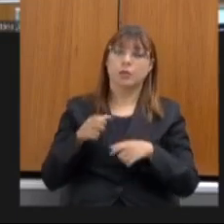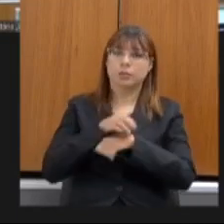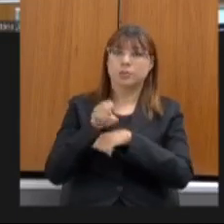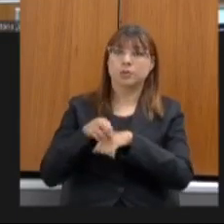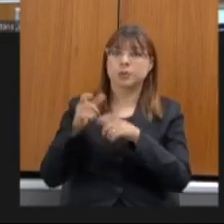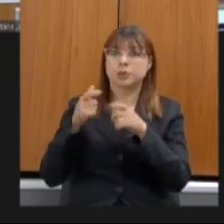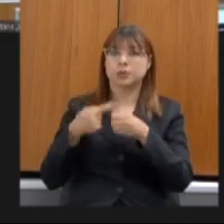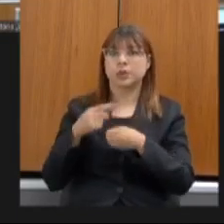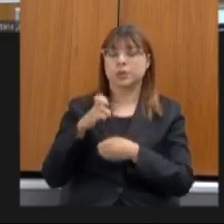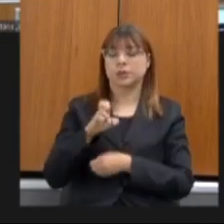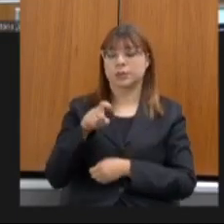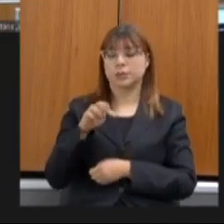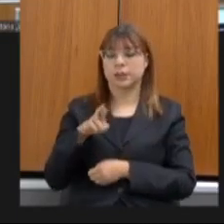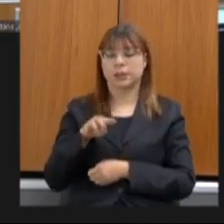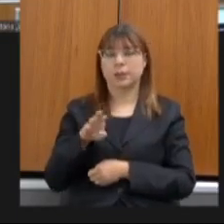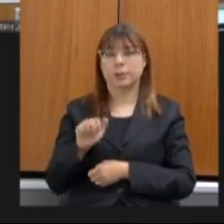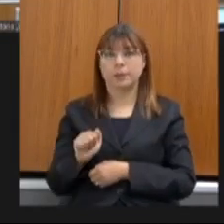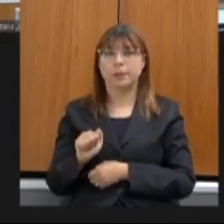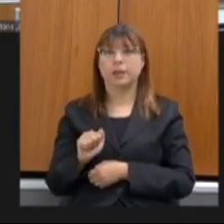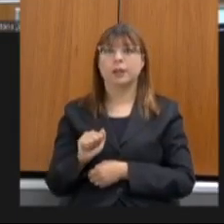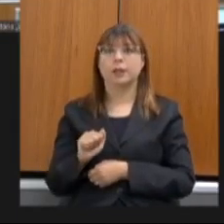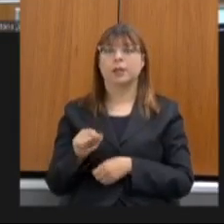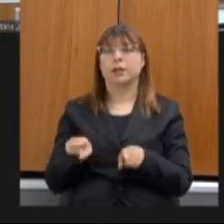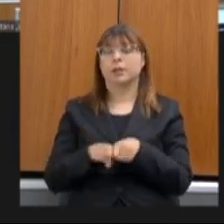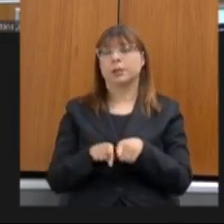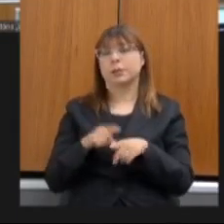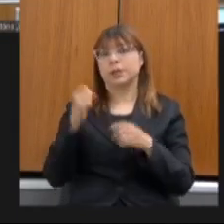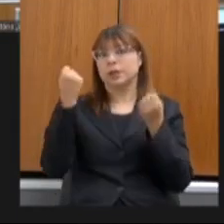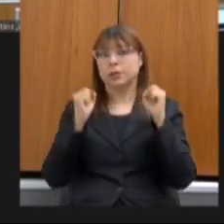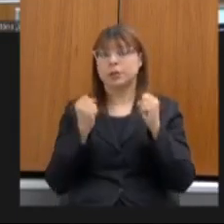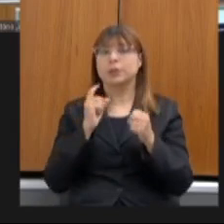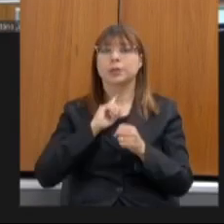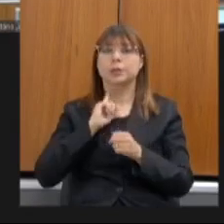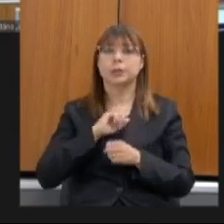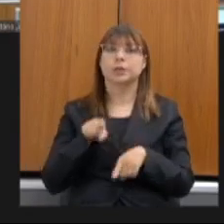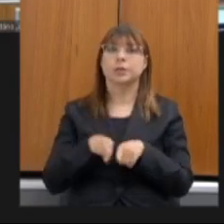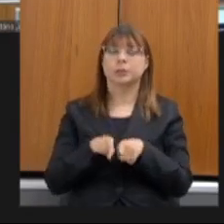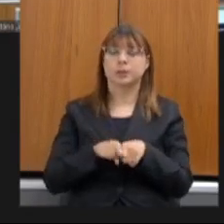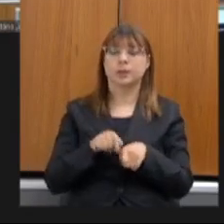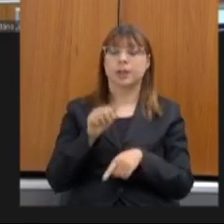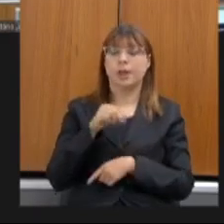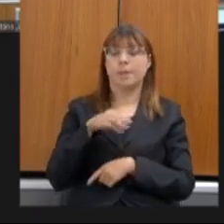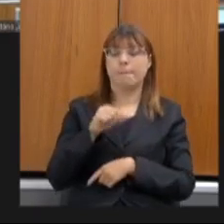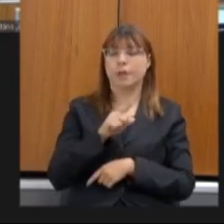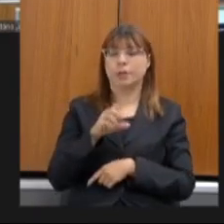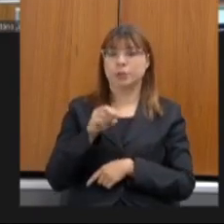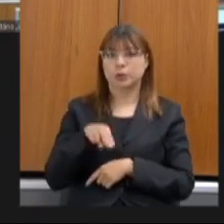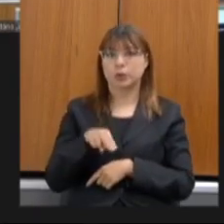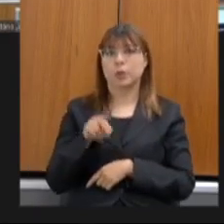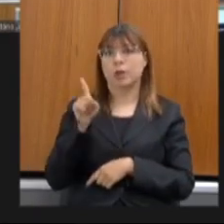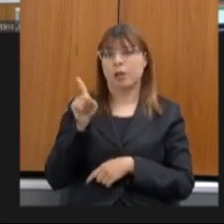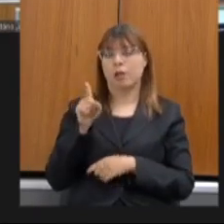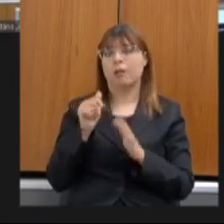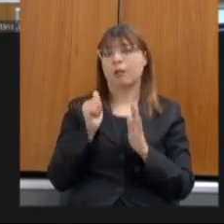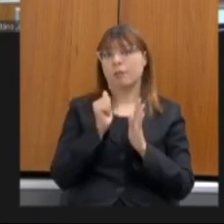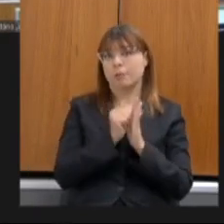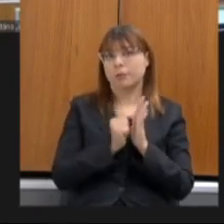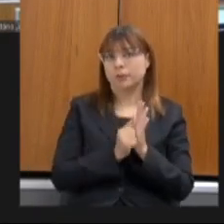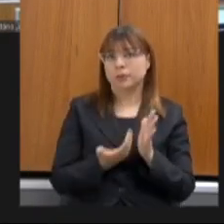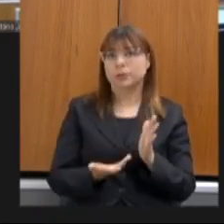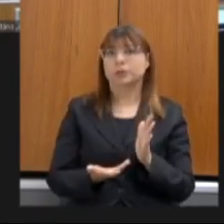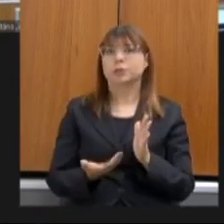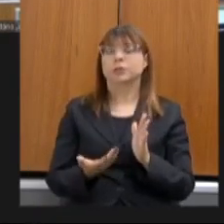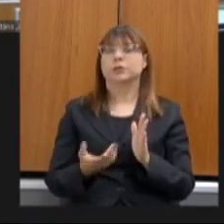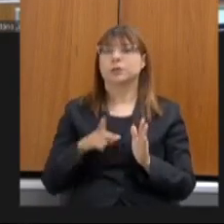mais aí a Alpargatas também sul de Minas a Amazon agora aqui em Betim né então nós temos também